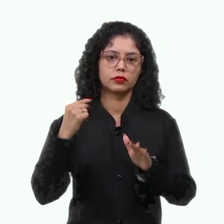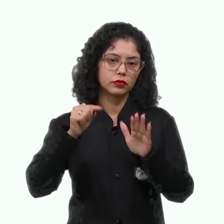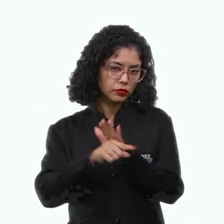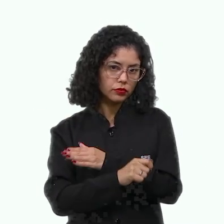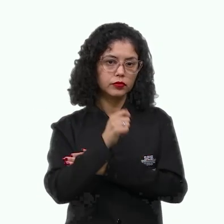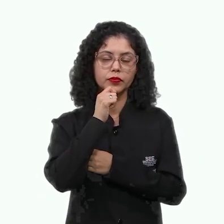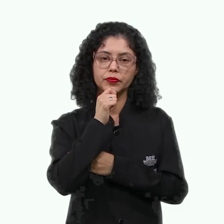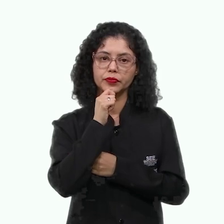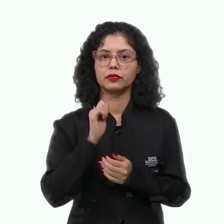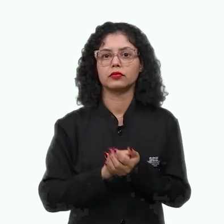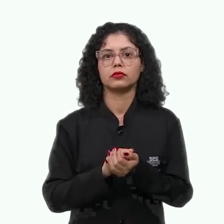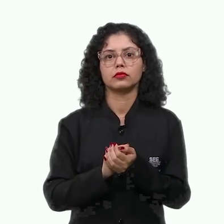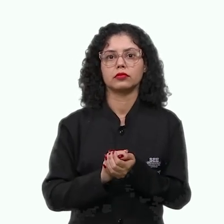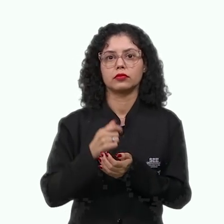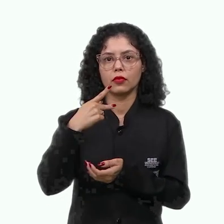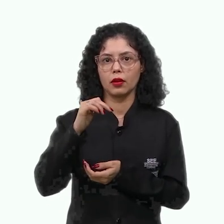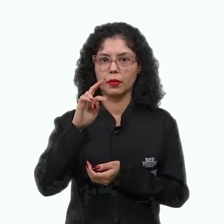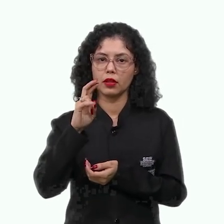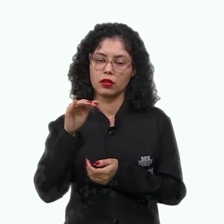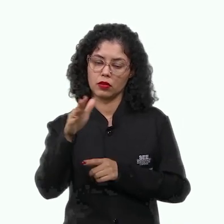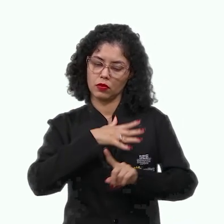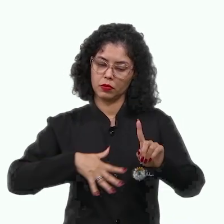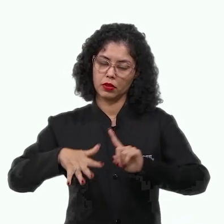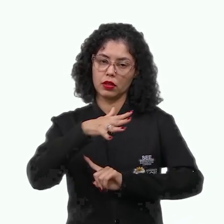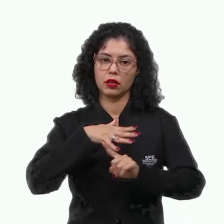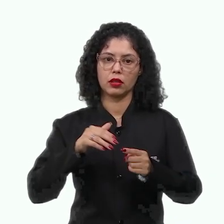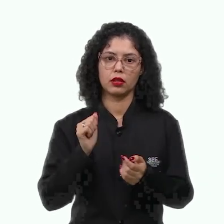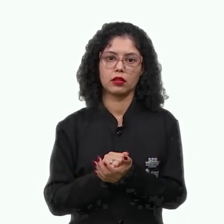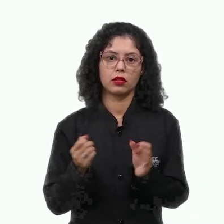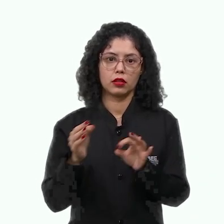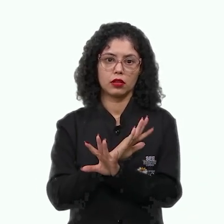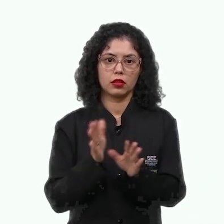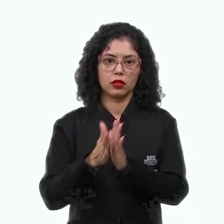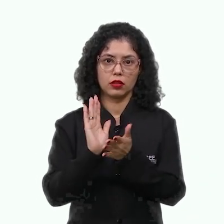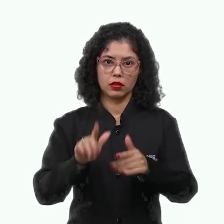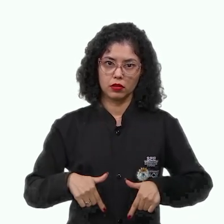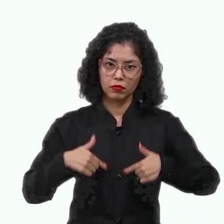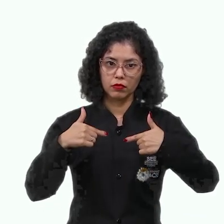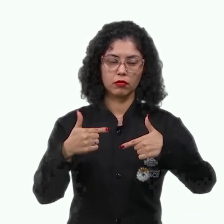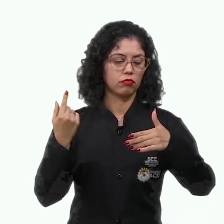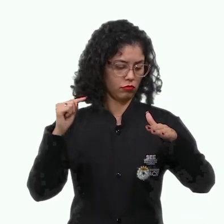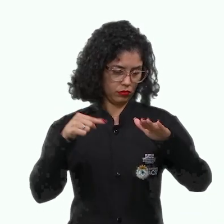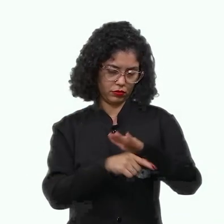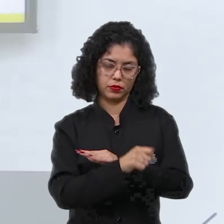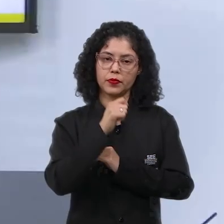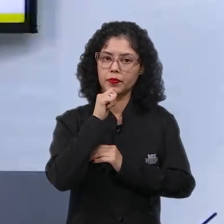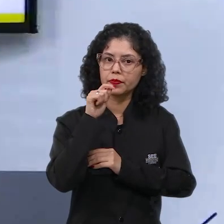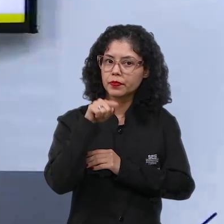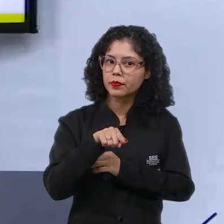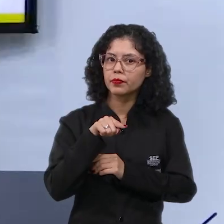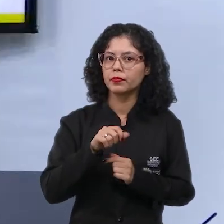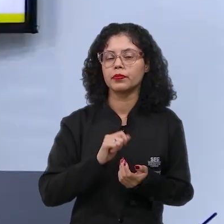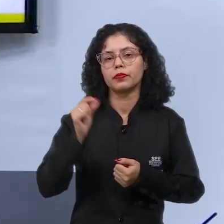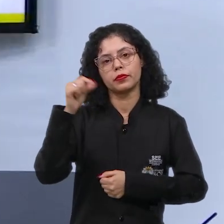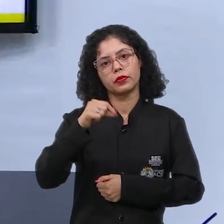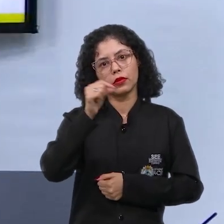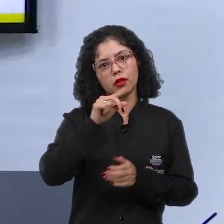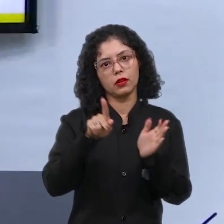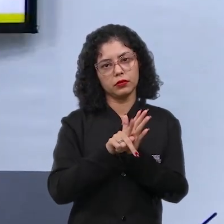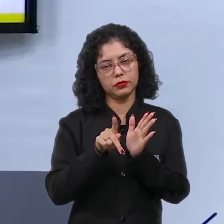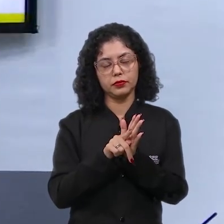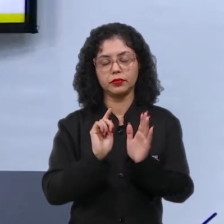Introduz, né, introdução de um parasita no ambiente da espécie que deseja combater. Estou introduzindo ali a vespa para